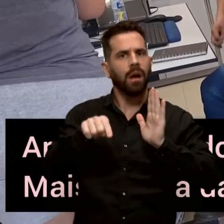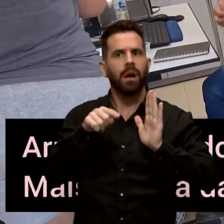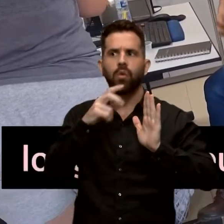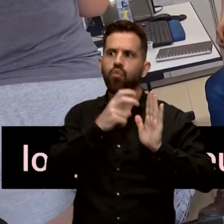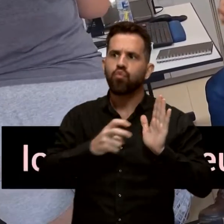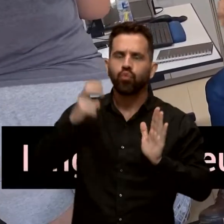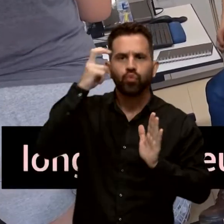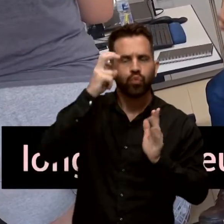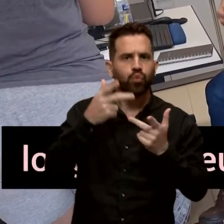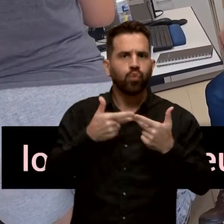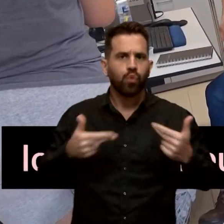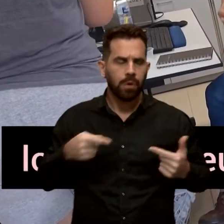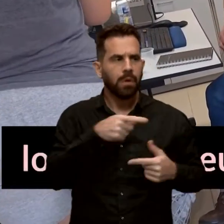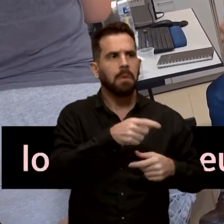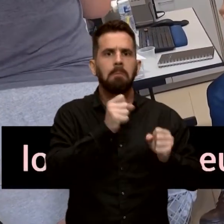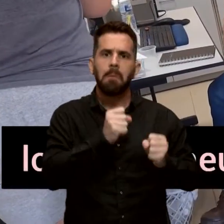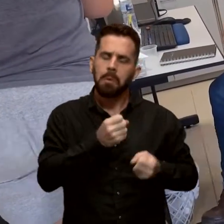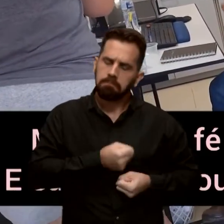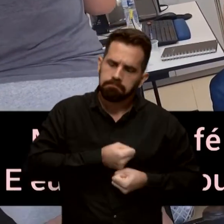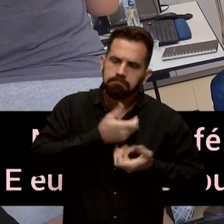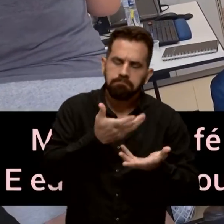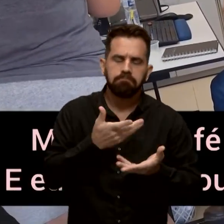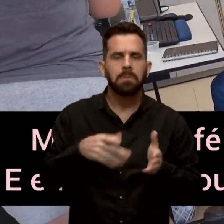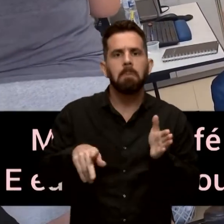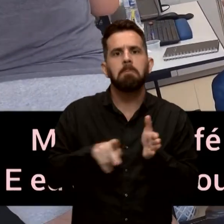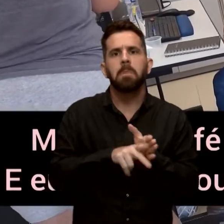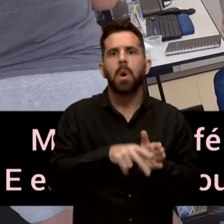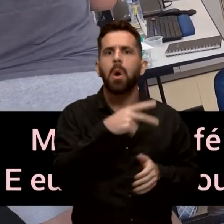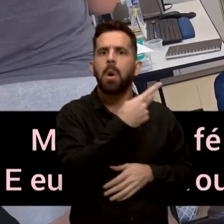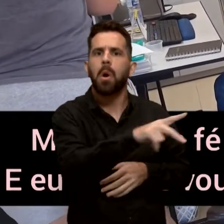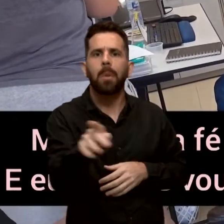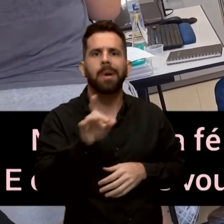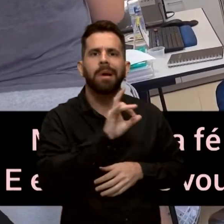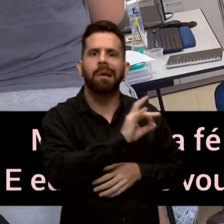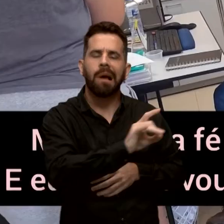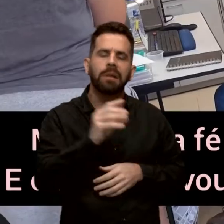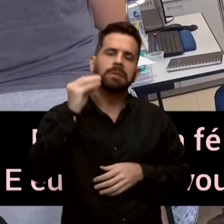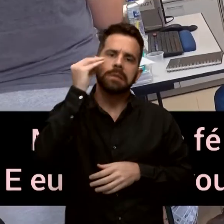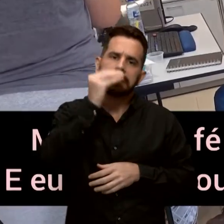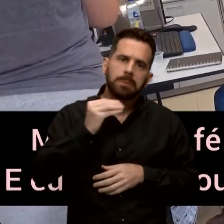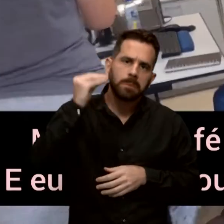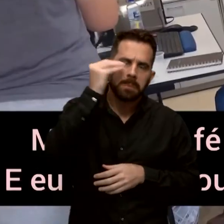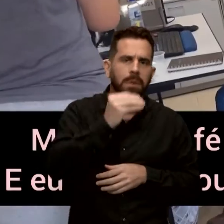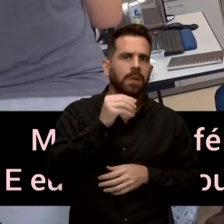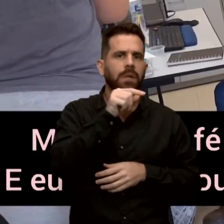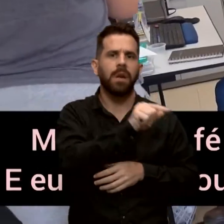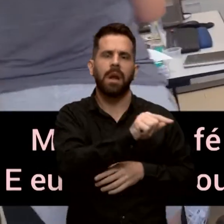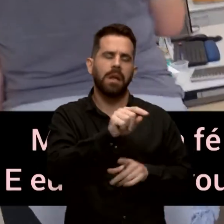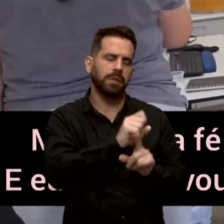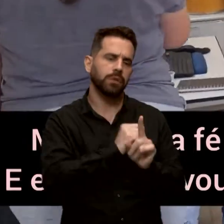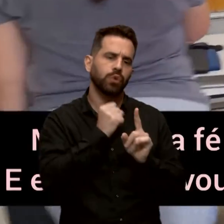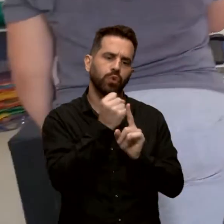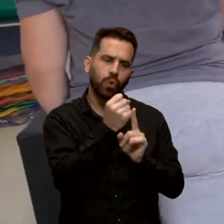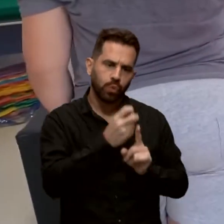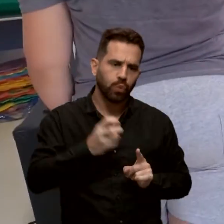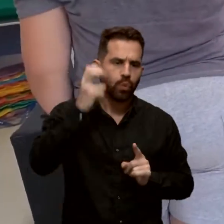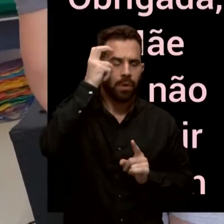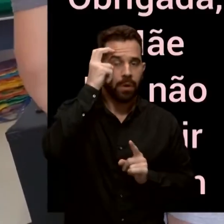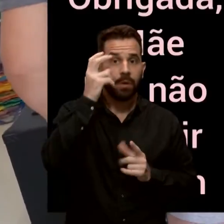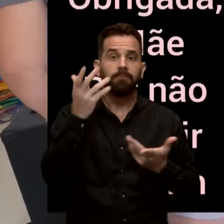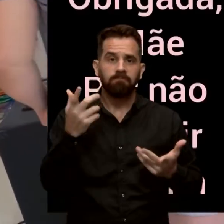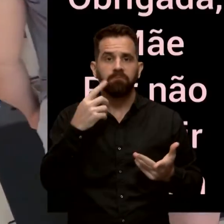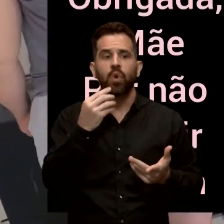de transmitir a sua expressão musical, das suas experiências socioculturais, né? Então, se eles tivessem